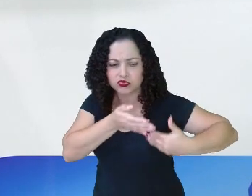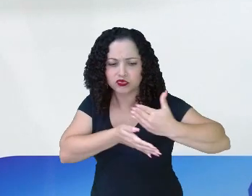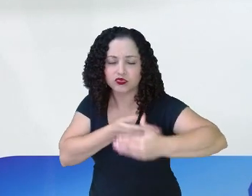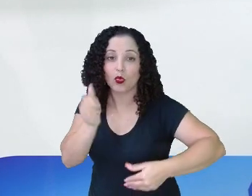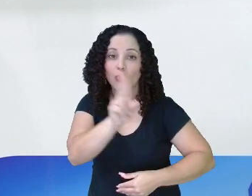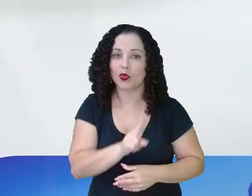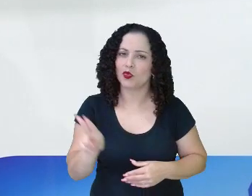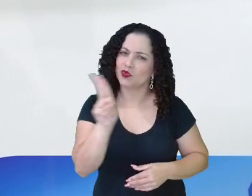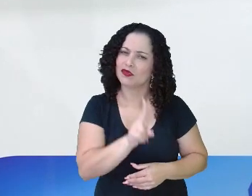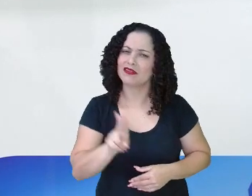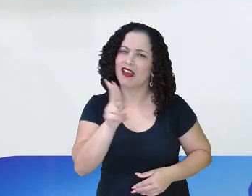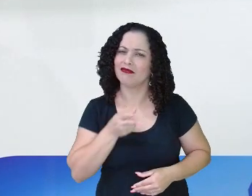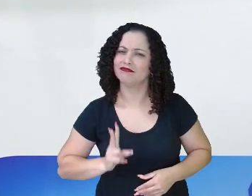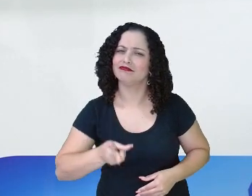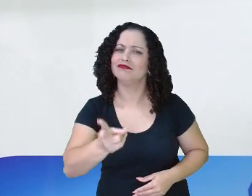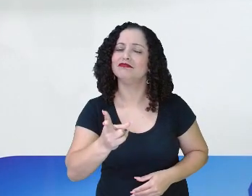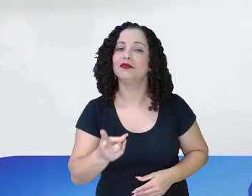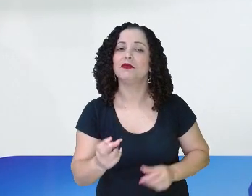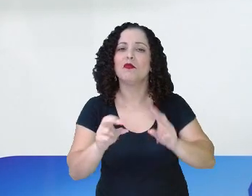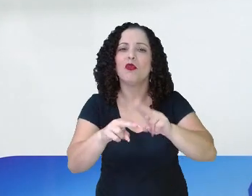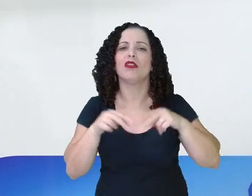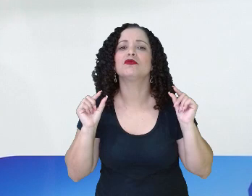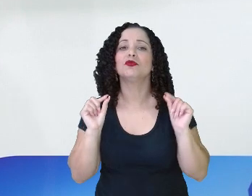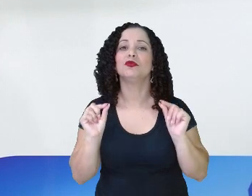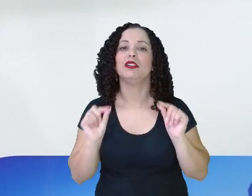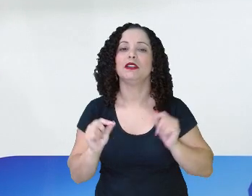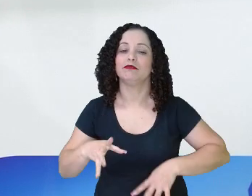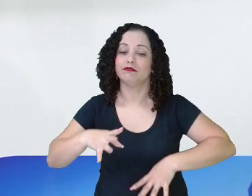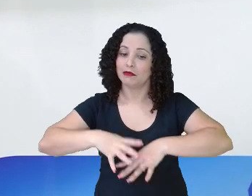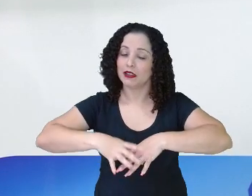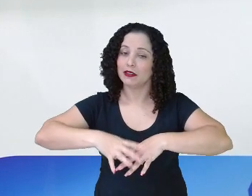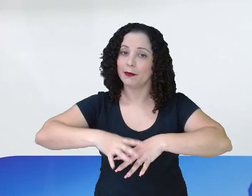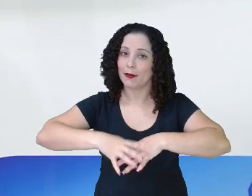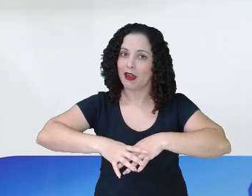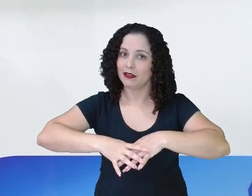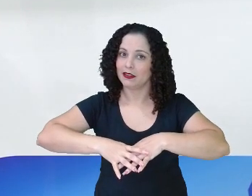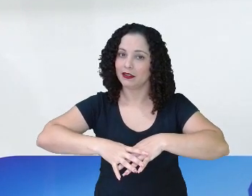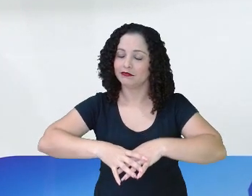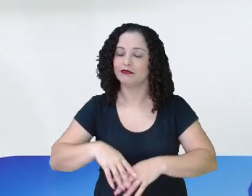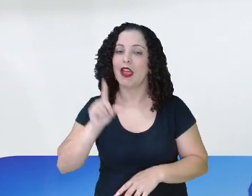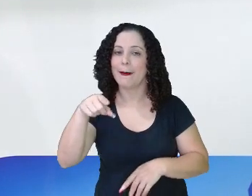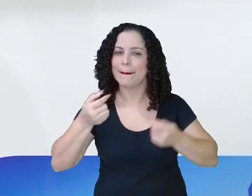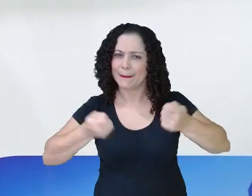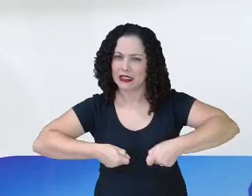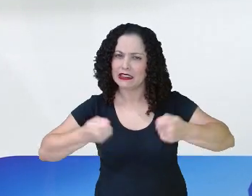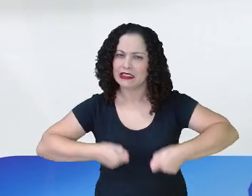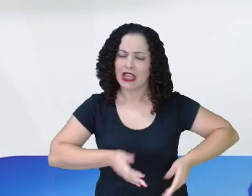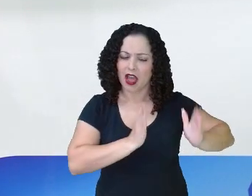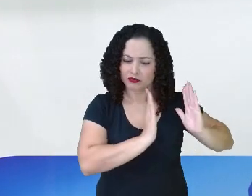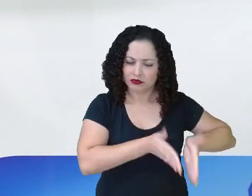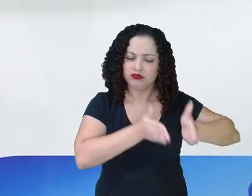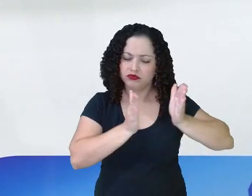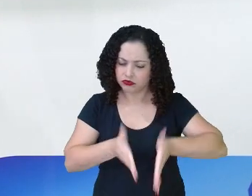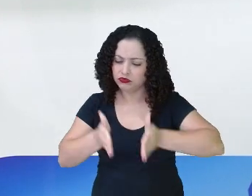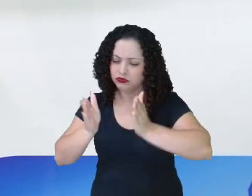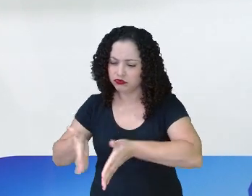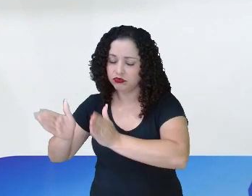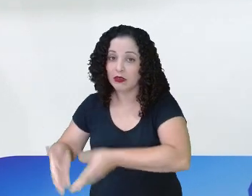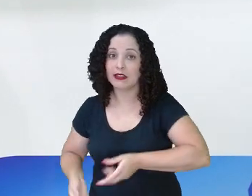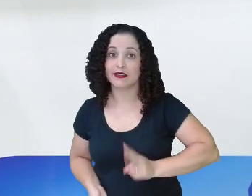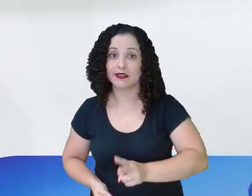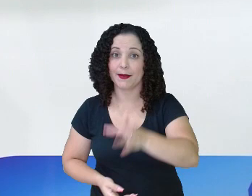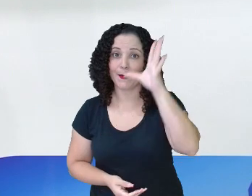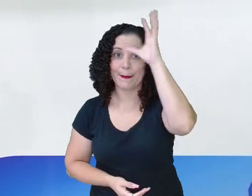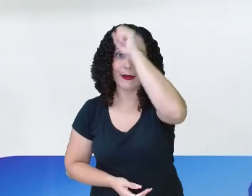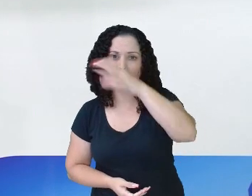essas operações? Os assuntos de matemática, eles precisam de uma constância, né? Para a gente conseguir aprender